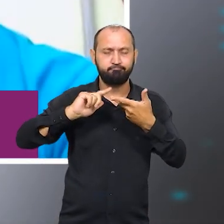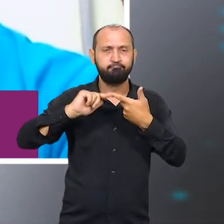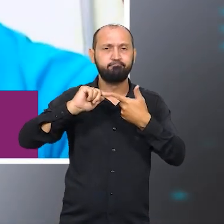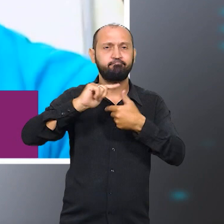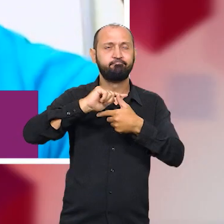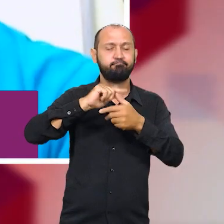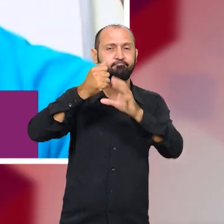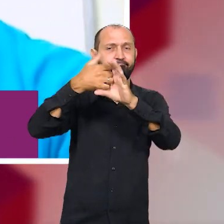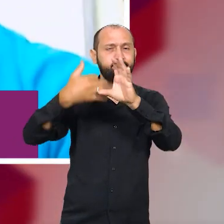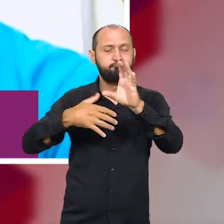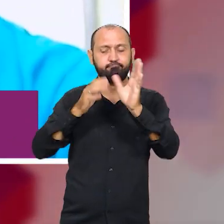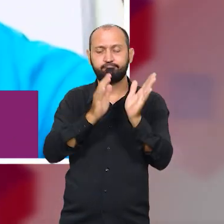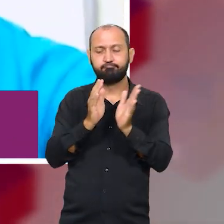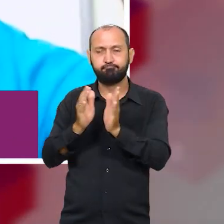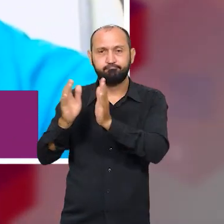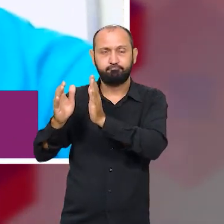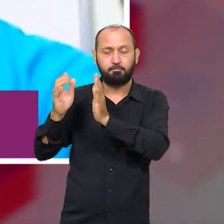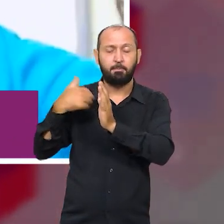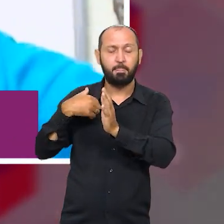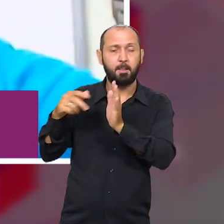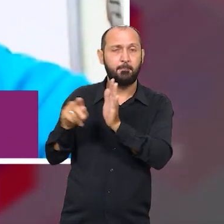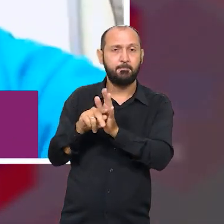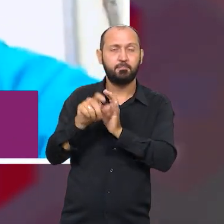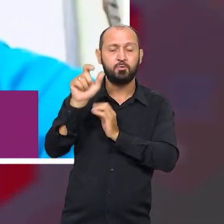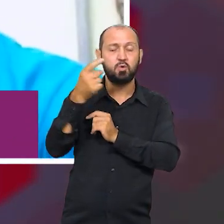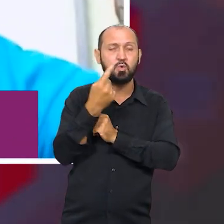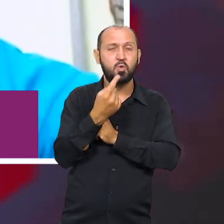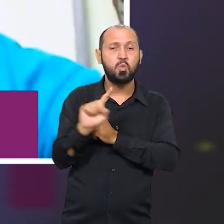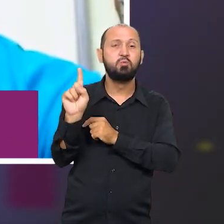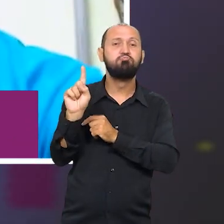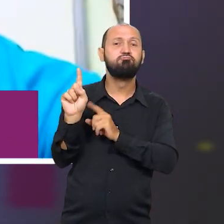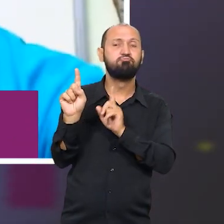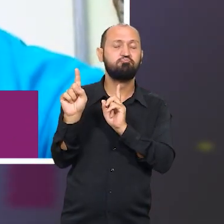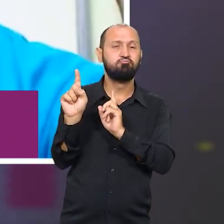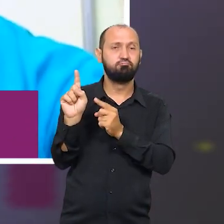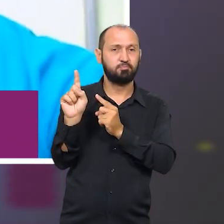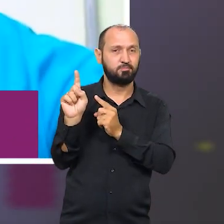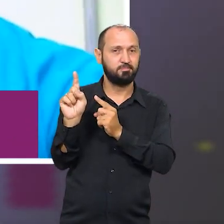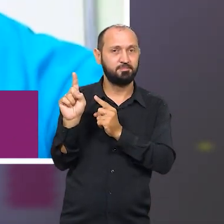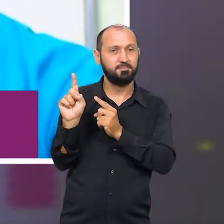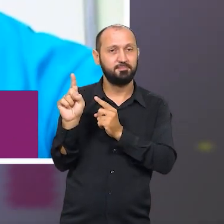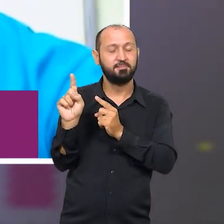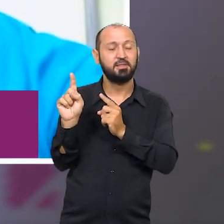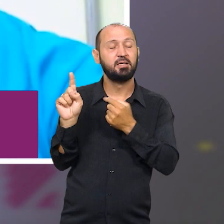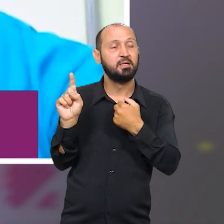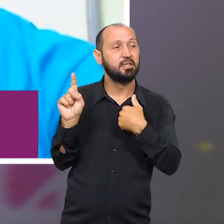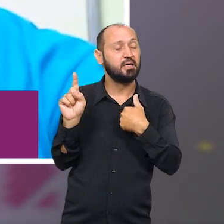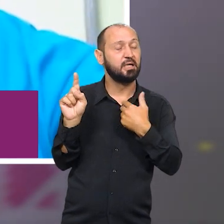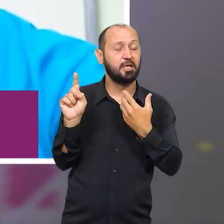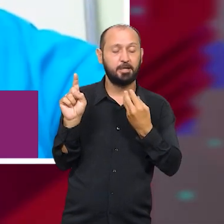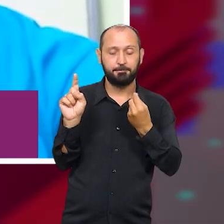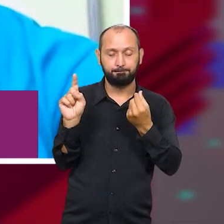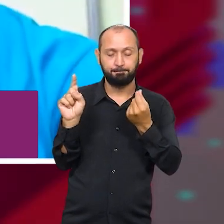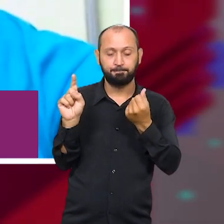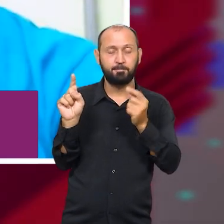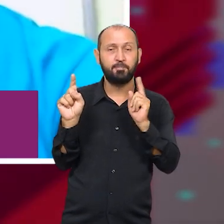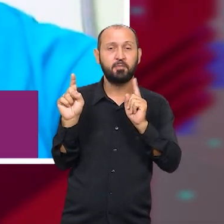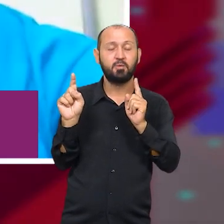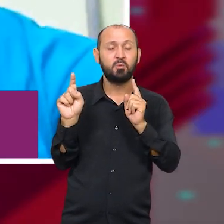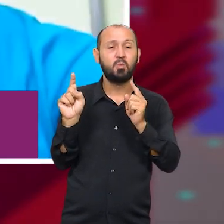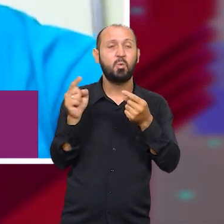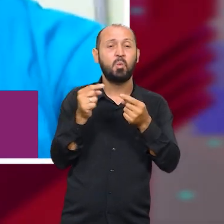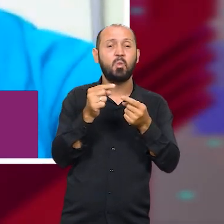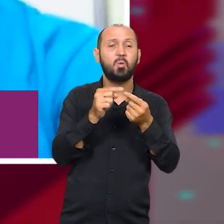envolve vários aspectos da pessoa. Um deles é o não